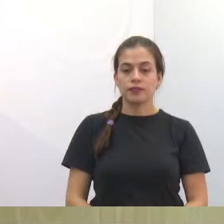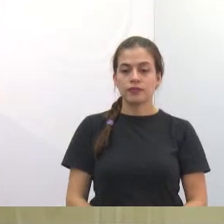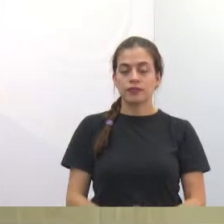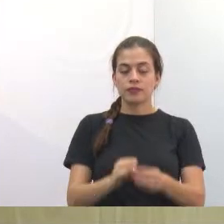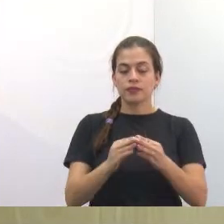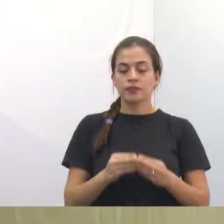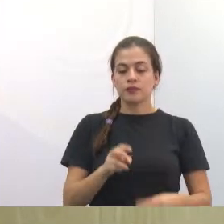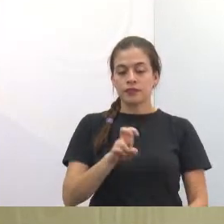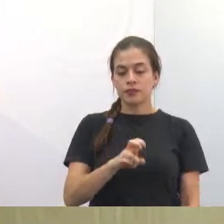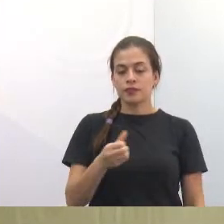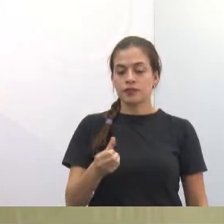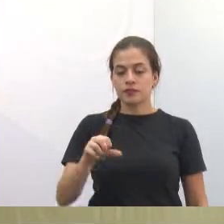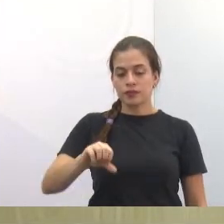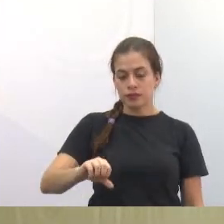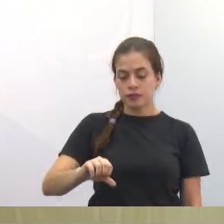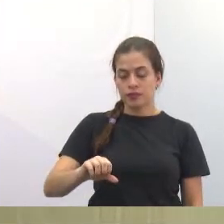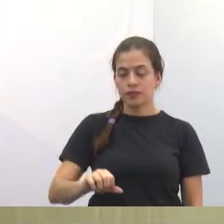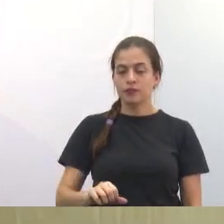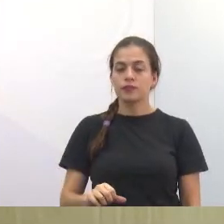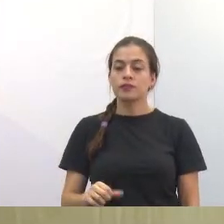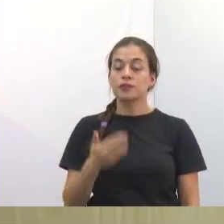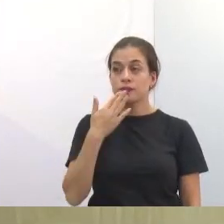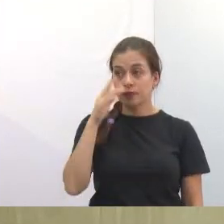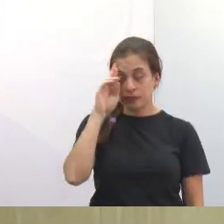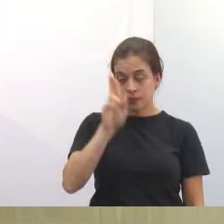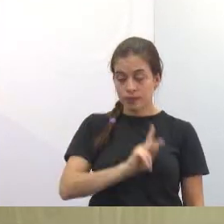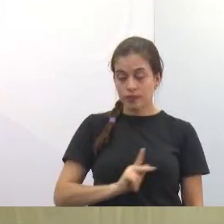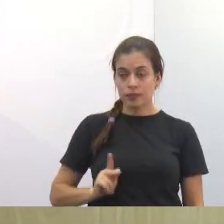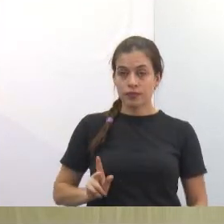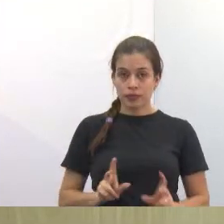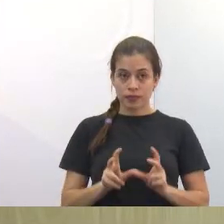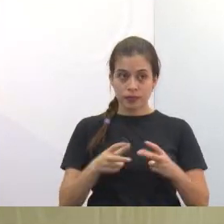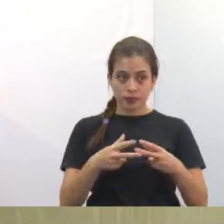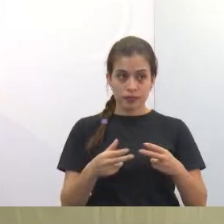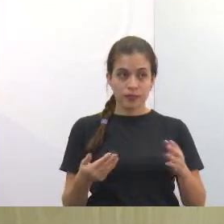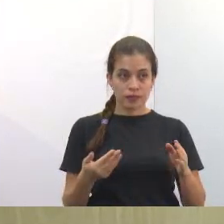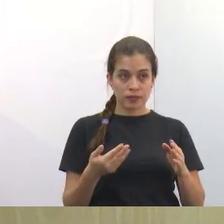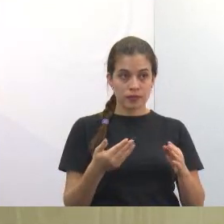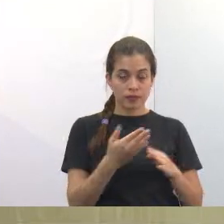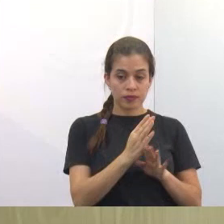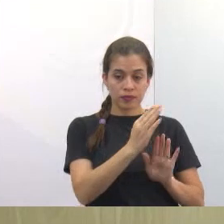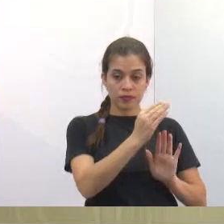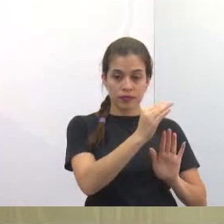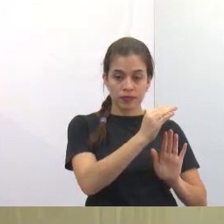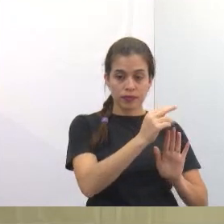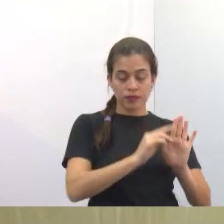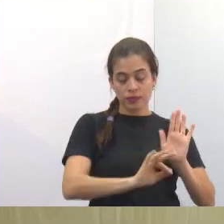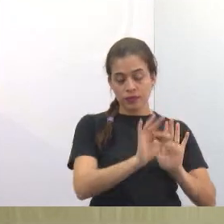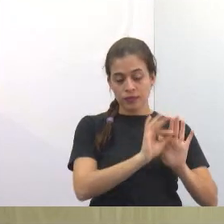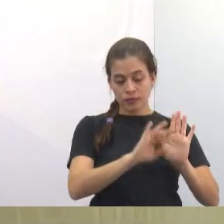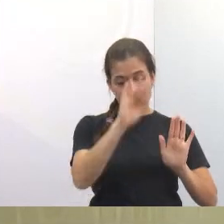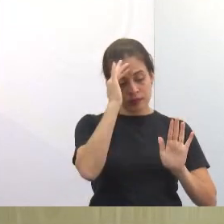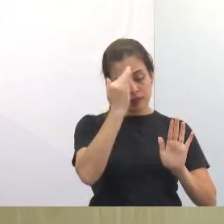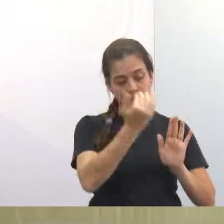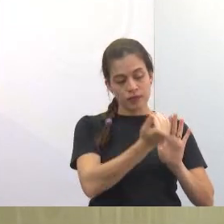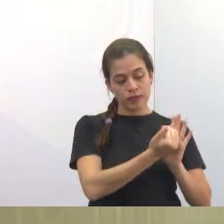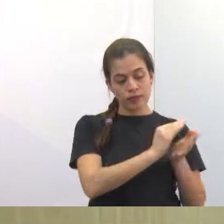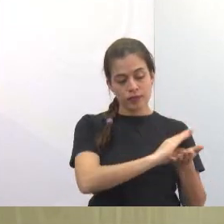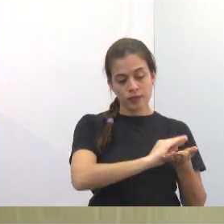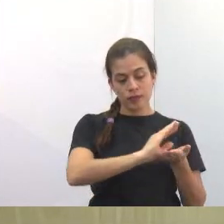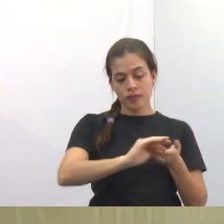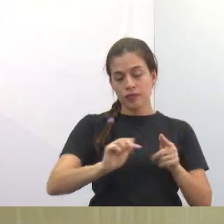Moção 569/2025. Requeremos, excelentíssimo senhor presidente dessa casa, cumpridas as formalidades regimentais, consignar o trabalho dessa